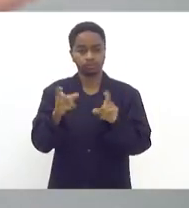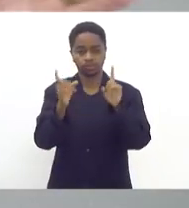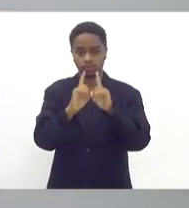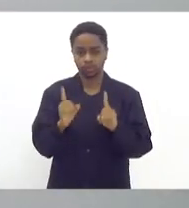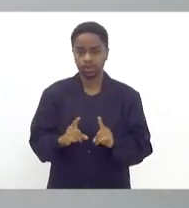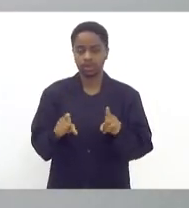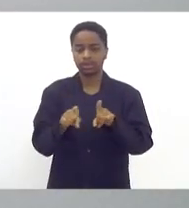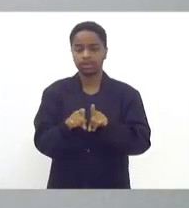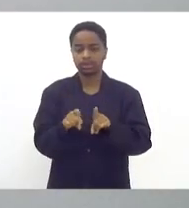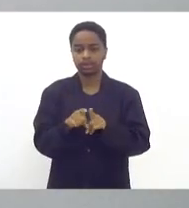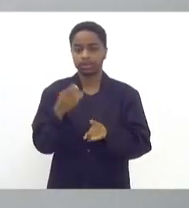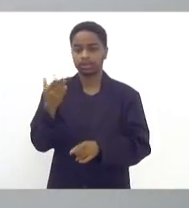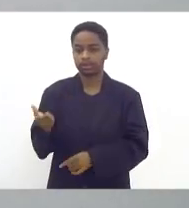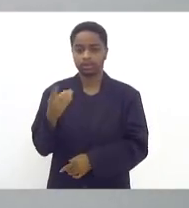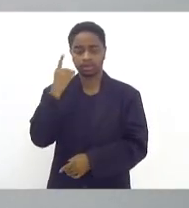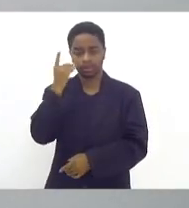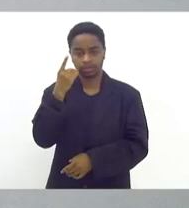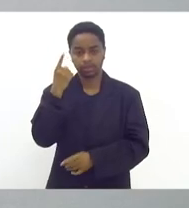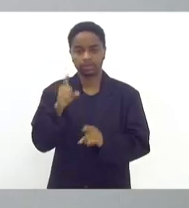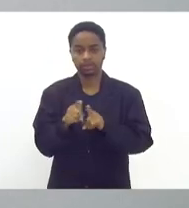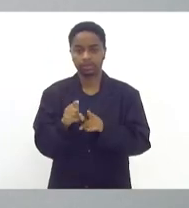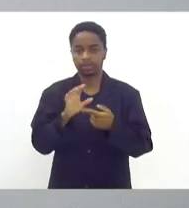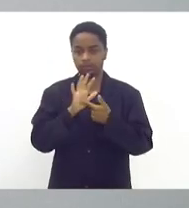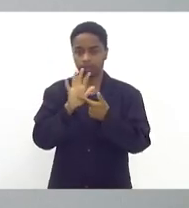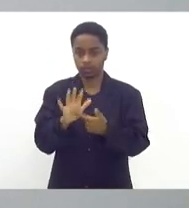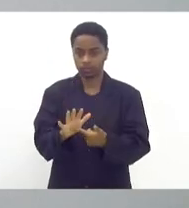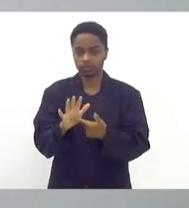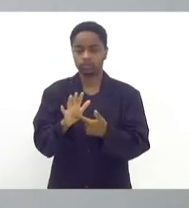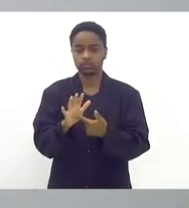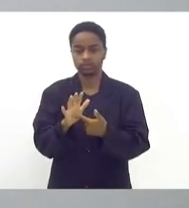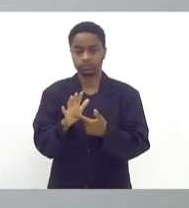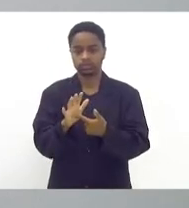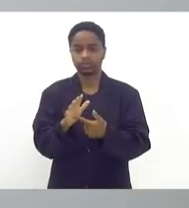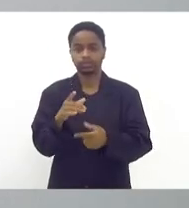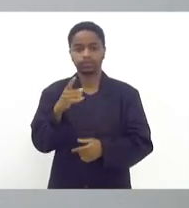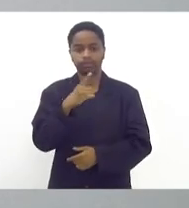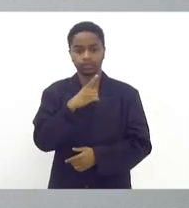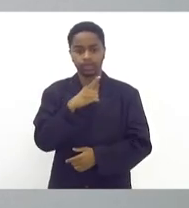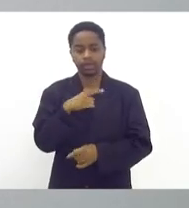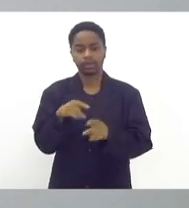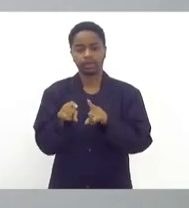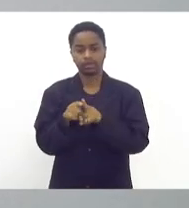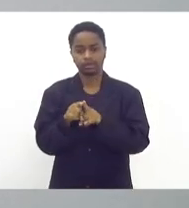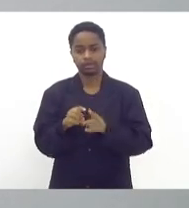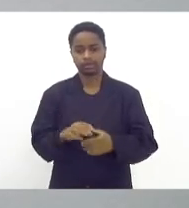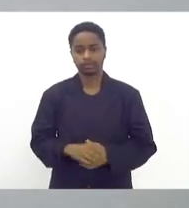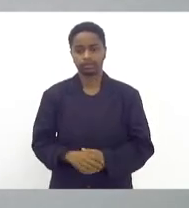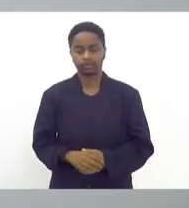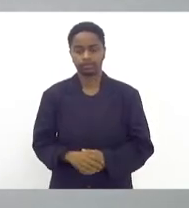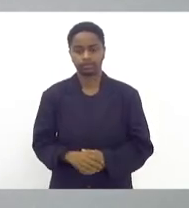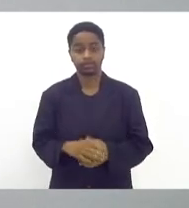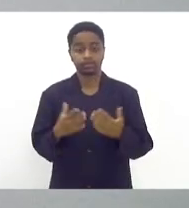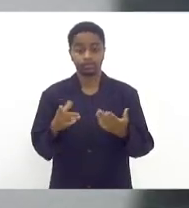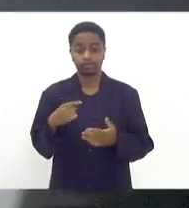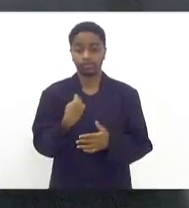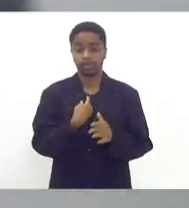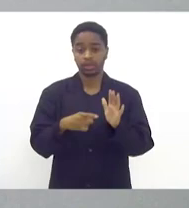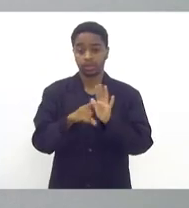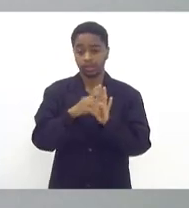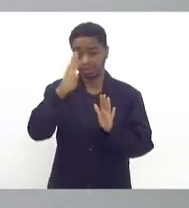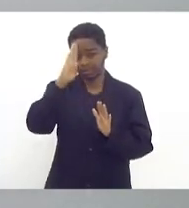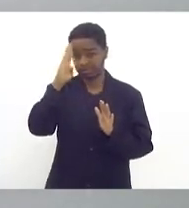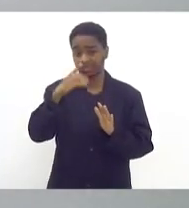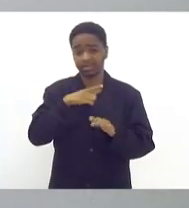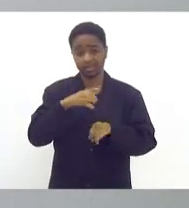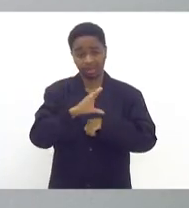a nobre deputada também elencou aqui o arcabouço constitucional nossa lei maior tá tudo